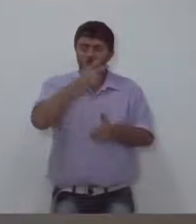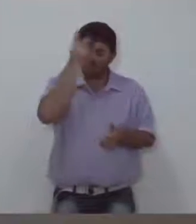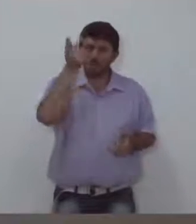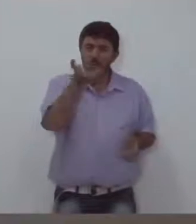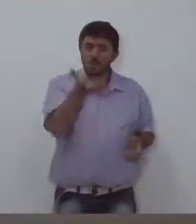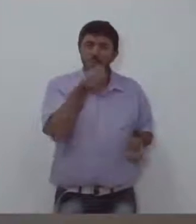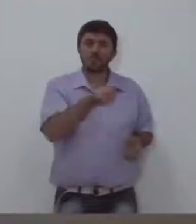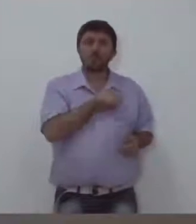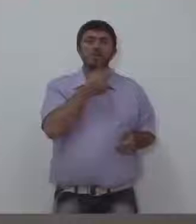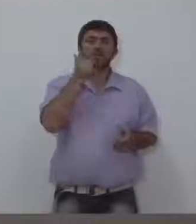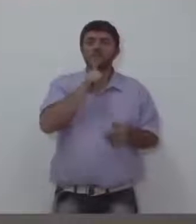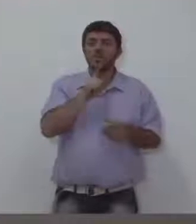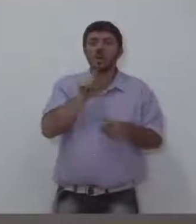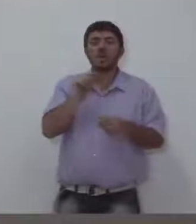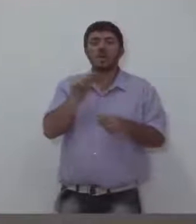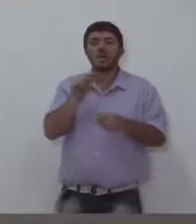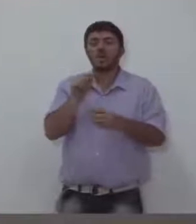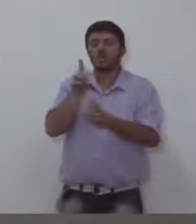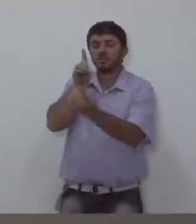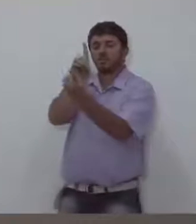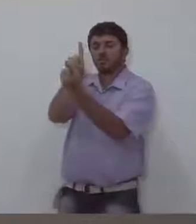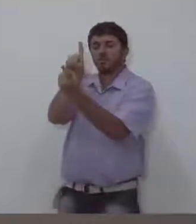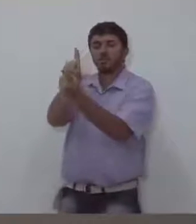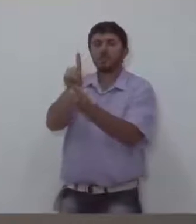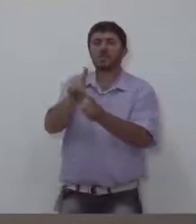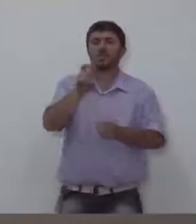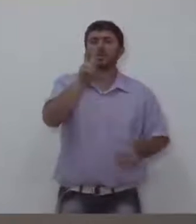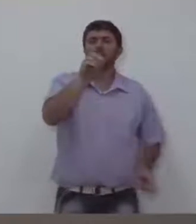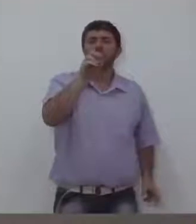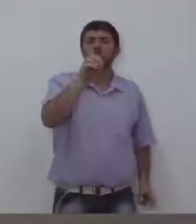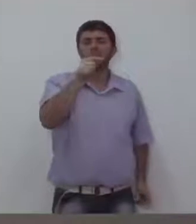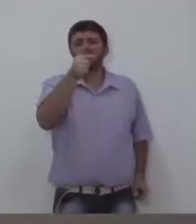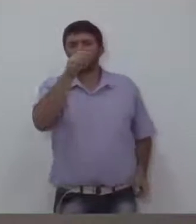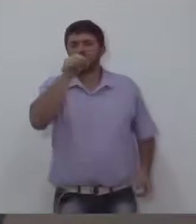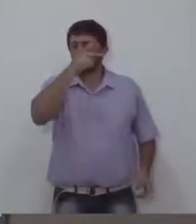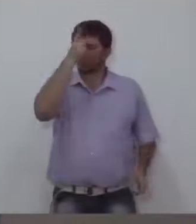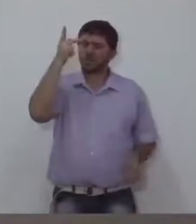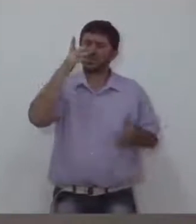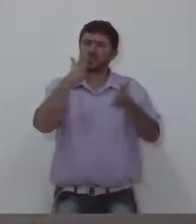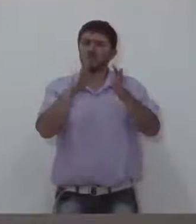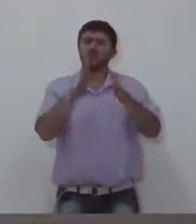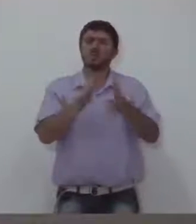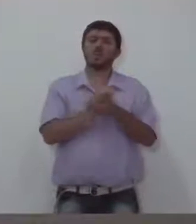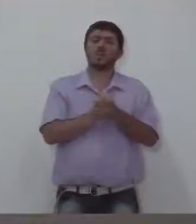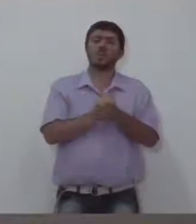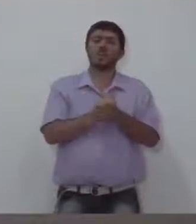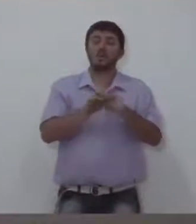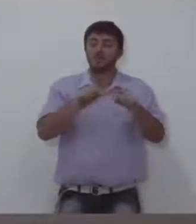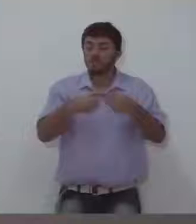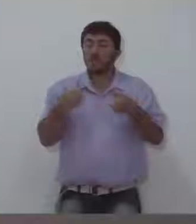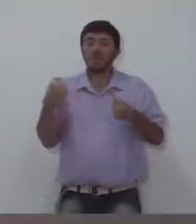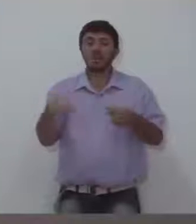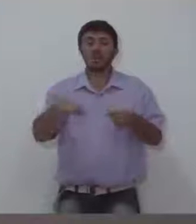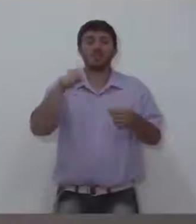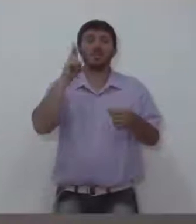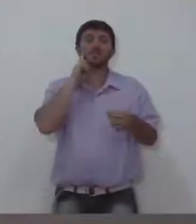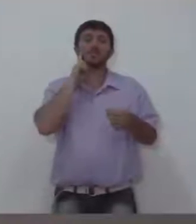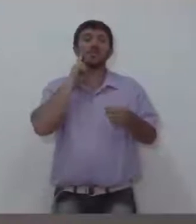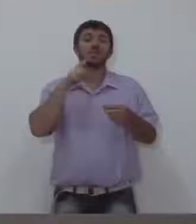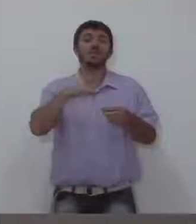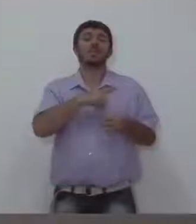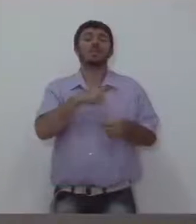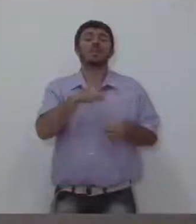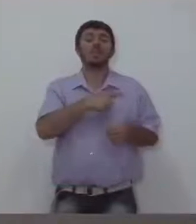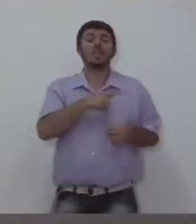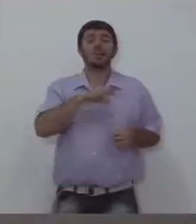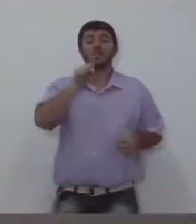pessoas. A gente tem 8 mil idosos que precisam do cuidado. 8 mil idosos que vão precisar de cuidador. A maior luta